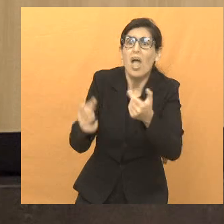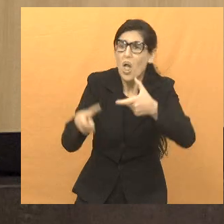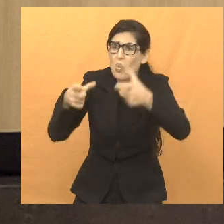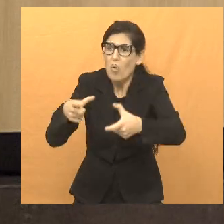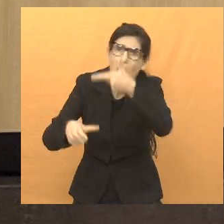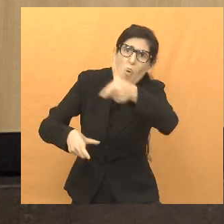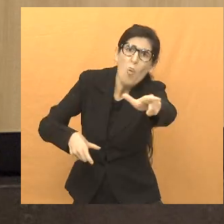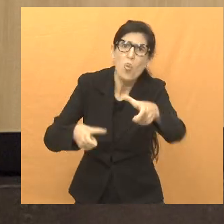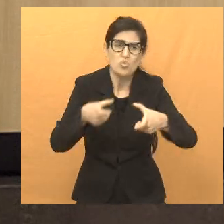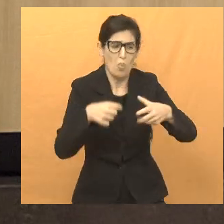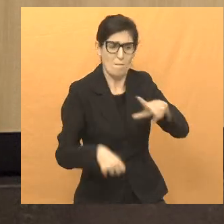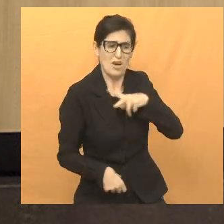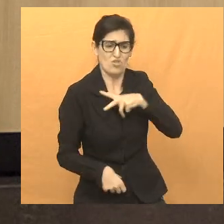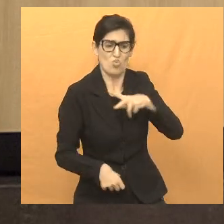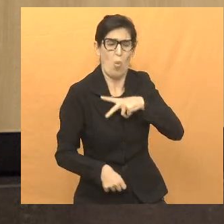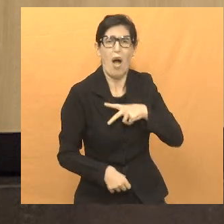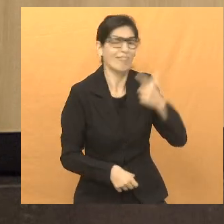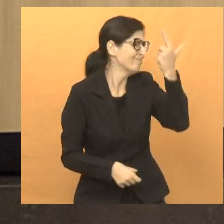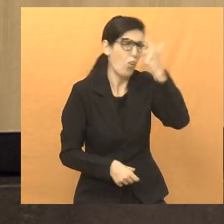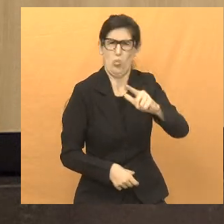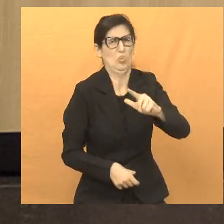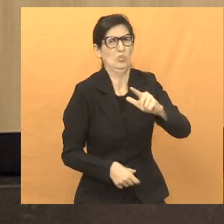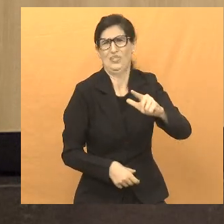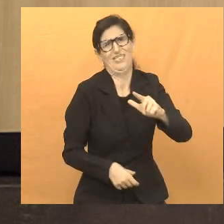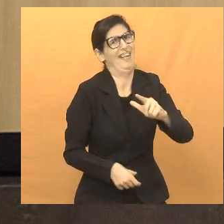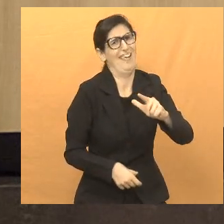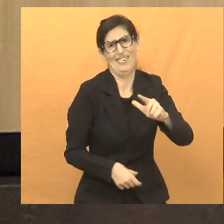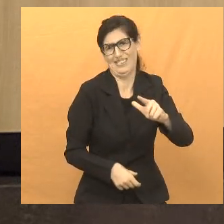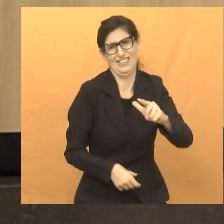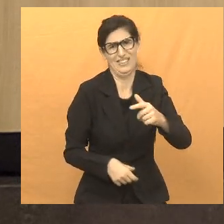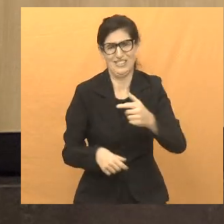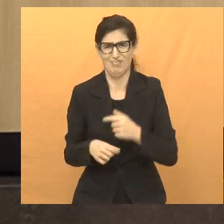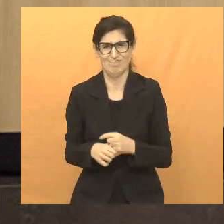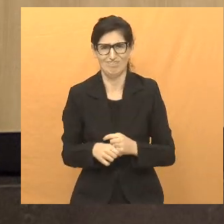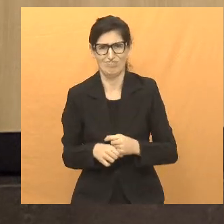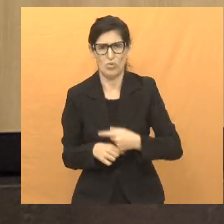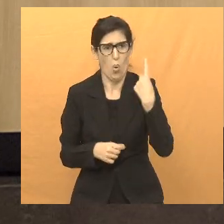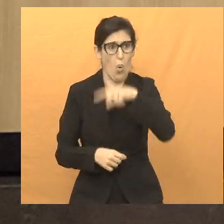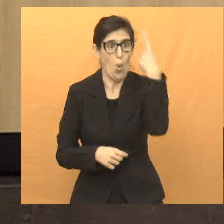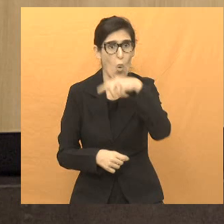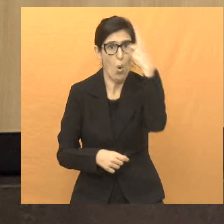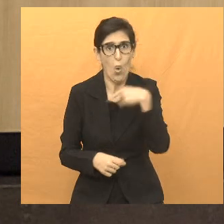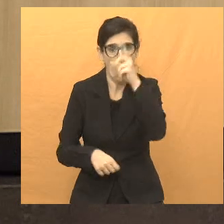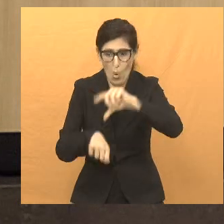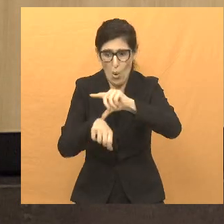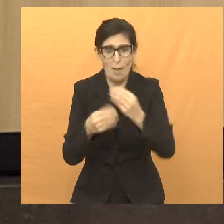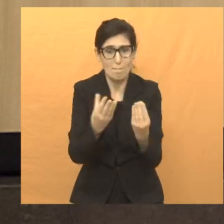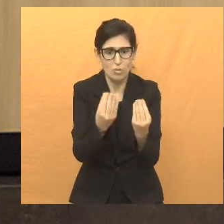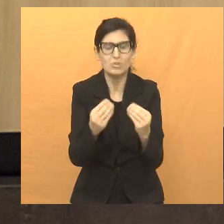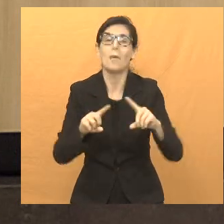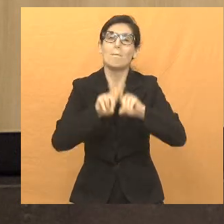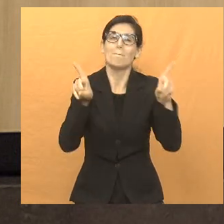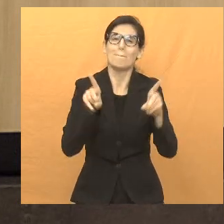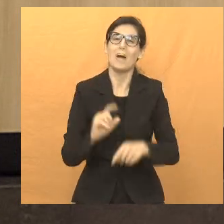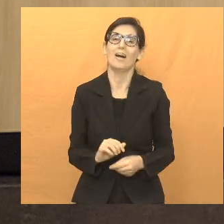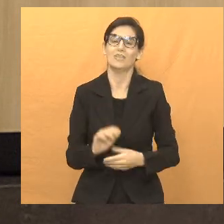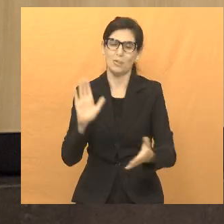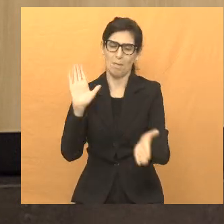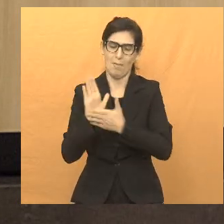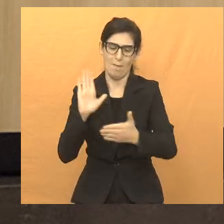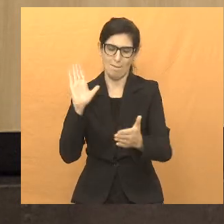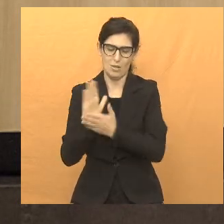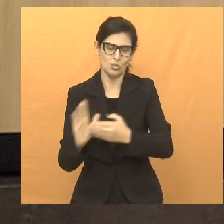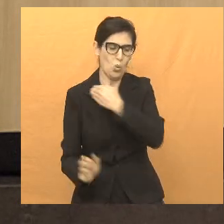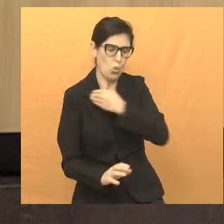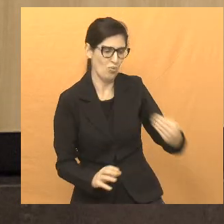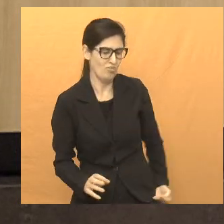consegue ficar as 40 horas. E esse programa novo, é um programa novo do governo federal, cabe para nós, ele é cheio